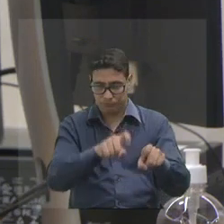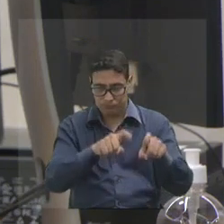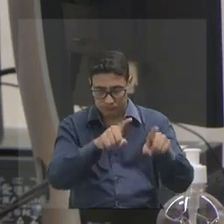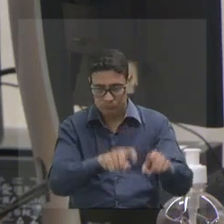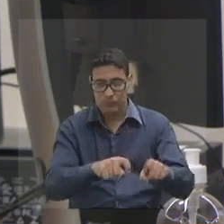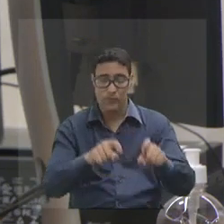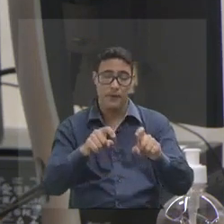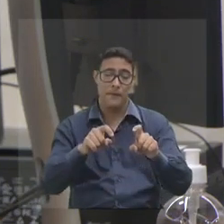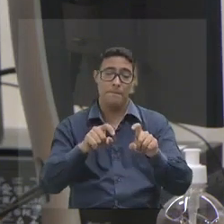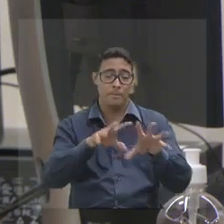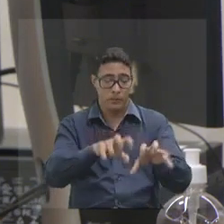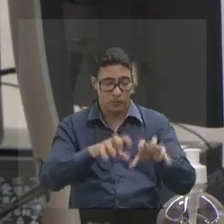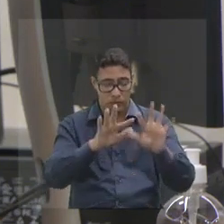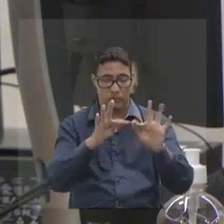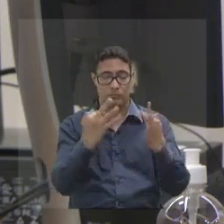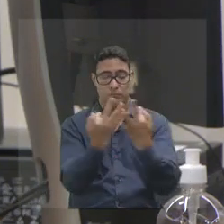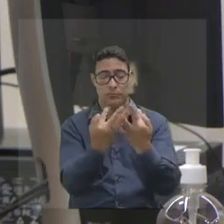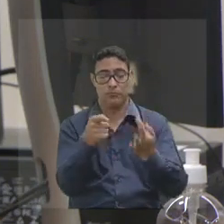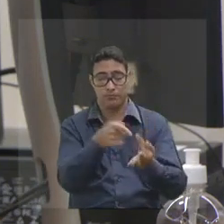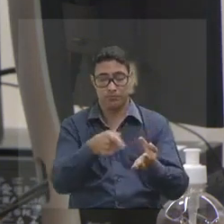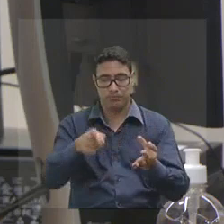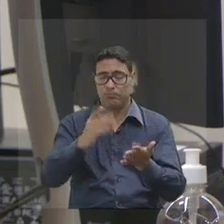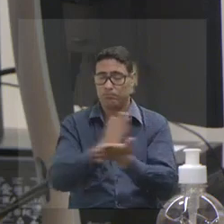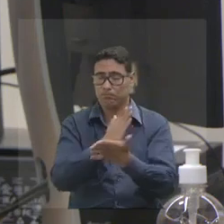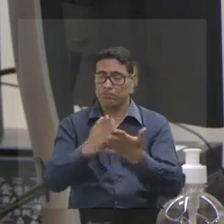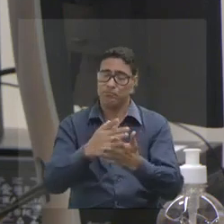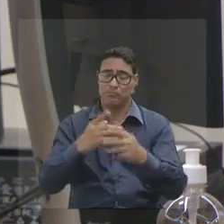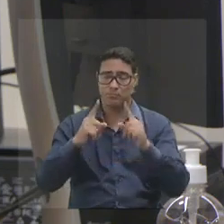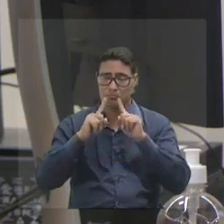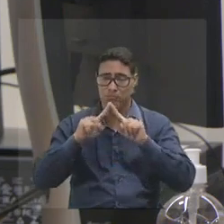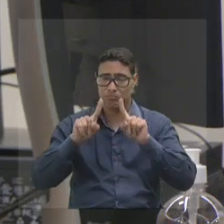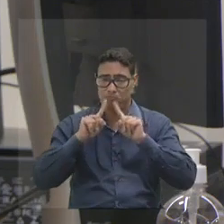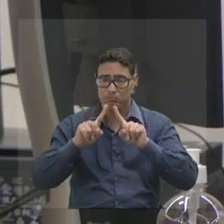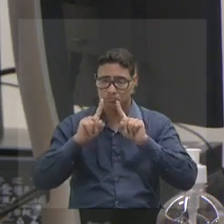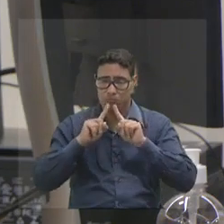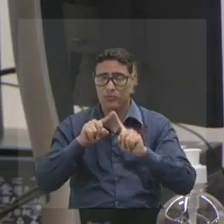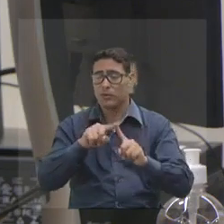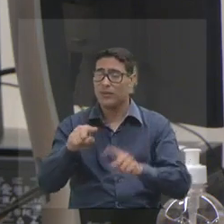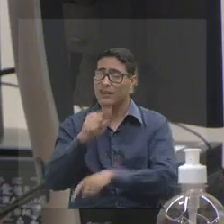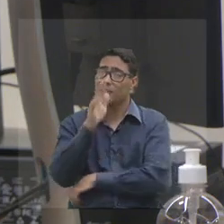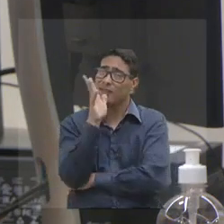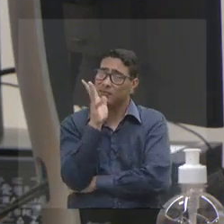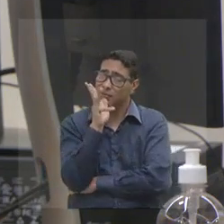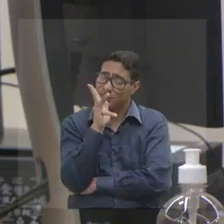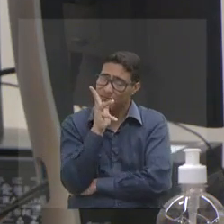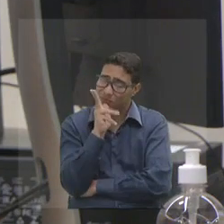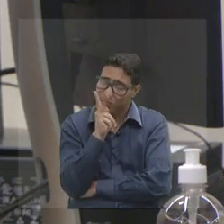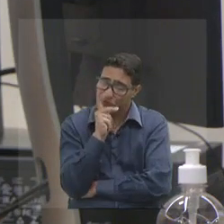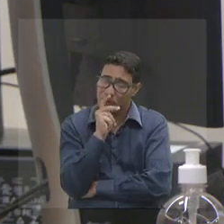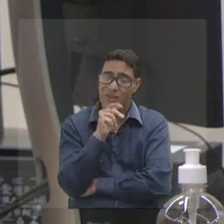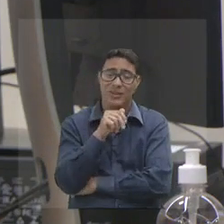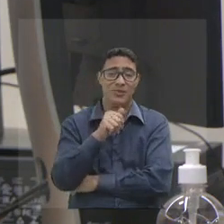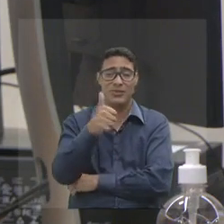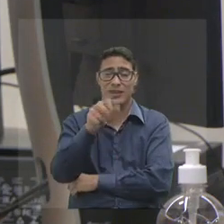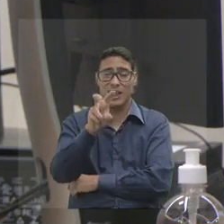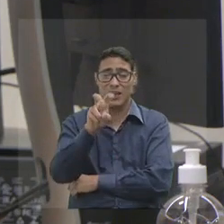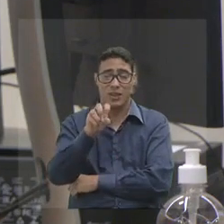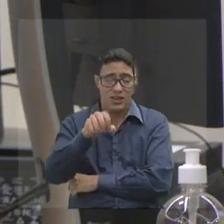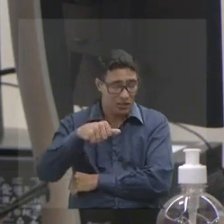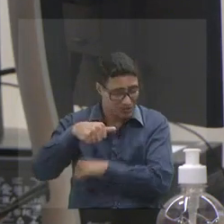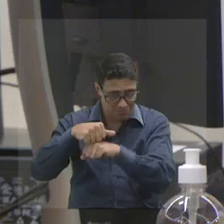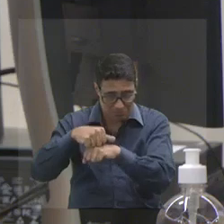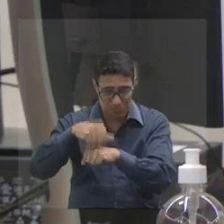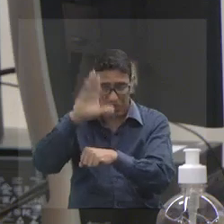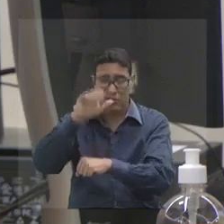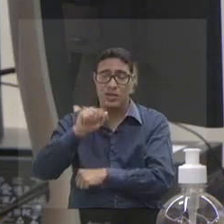do Norte Gil tem questionado que a demora né tá passando de mais de 150 dias para Conceição da